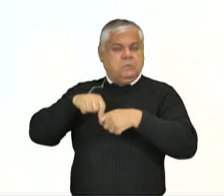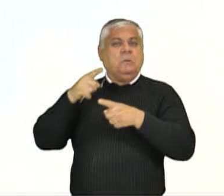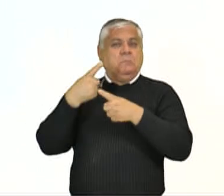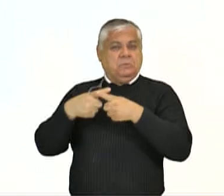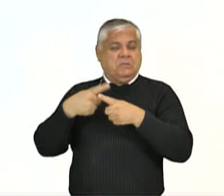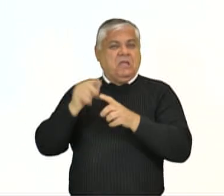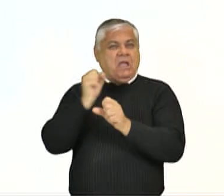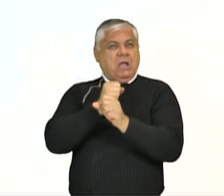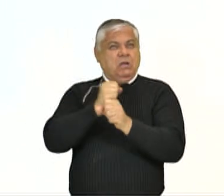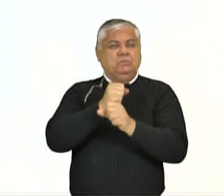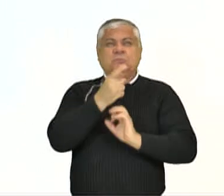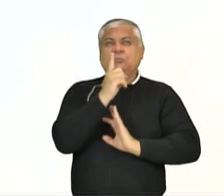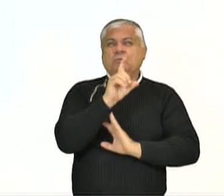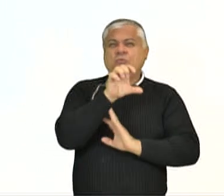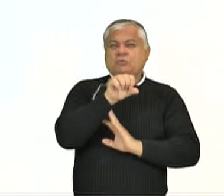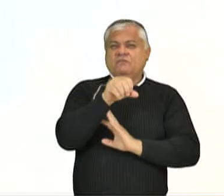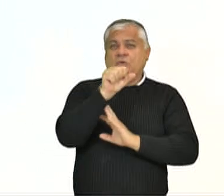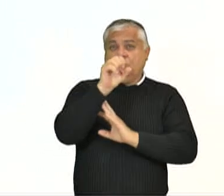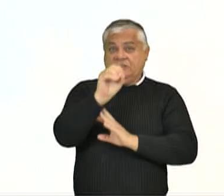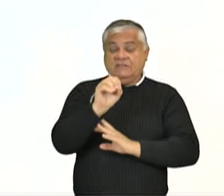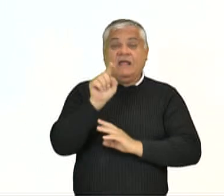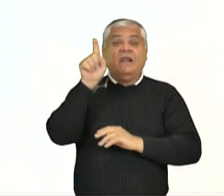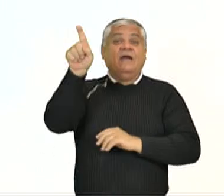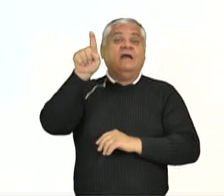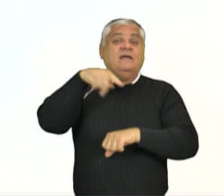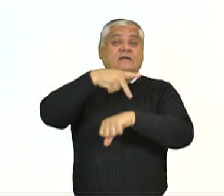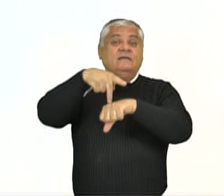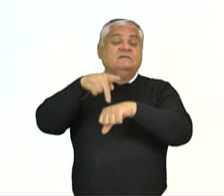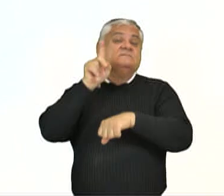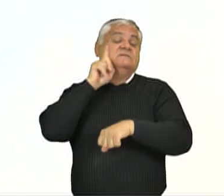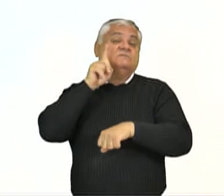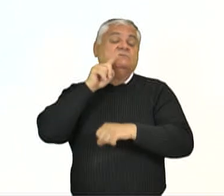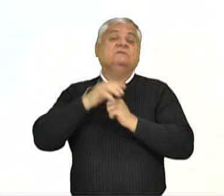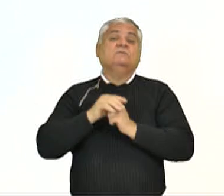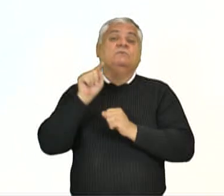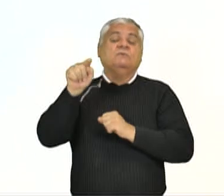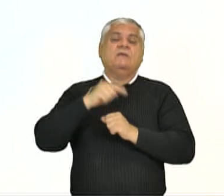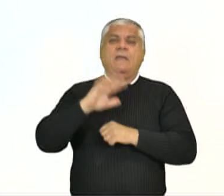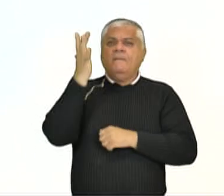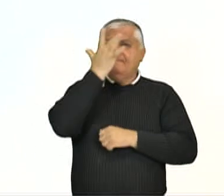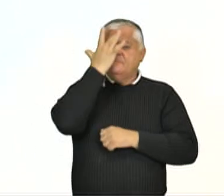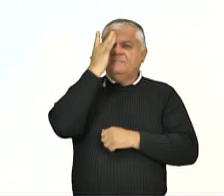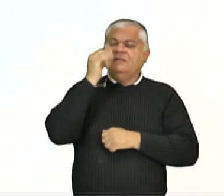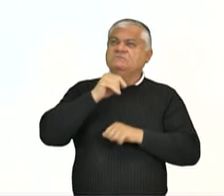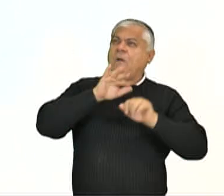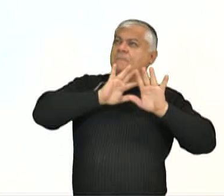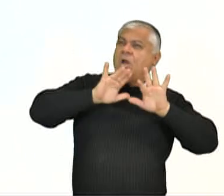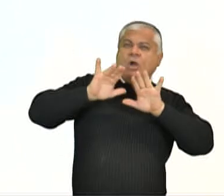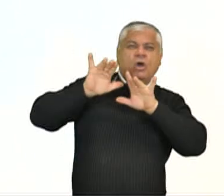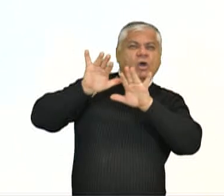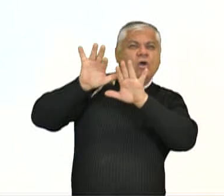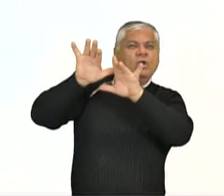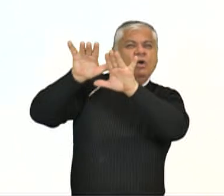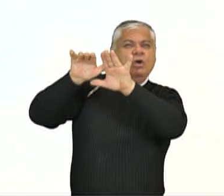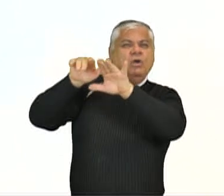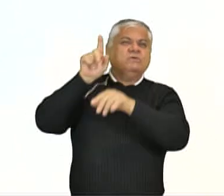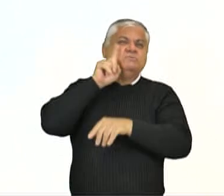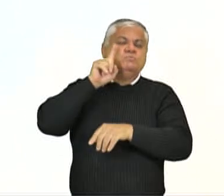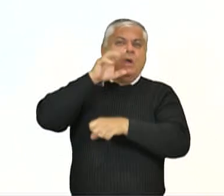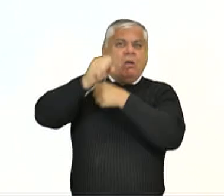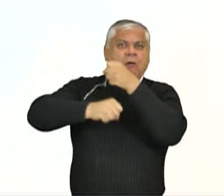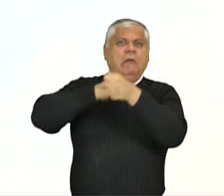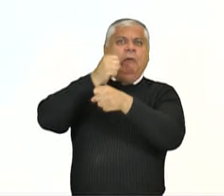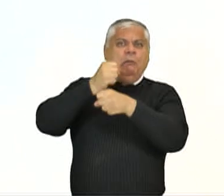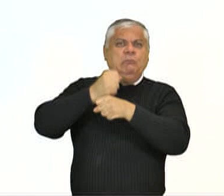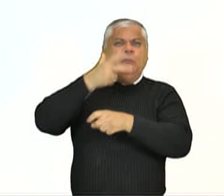da década de 1980, os Estados Unidos passaram a atrair milhões de imigrantes todos os anos?